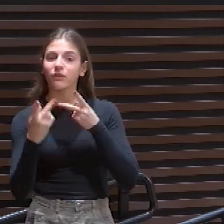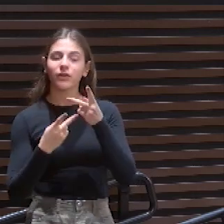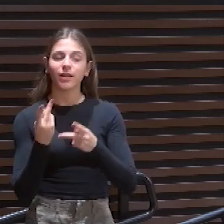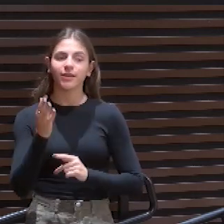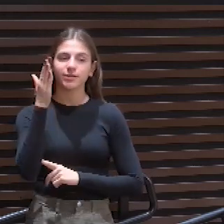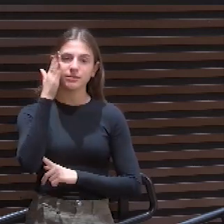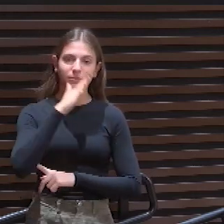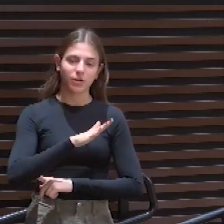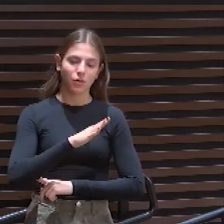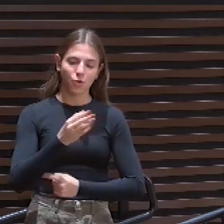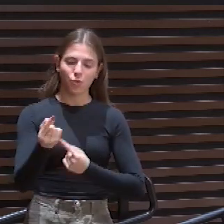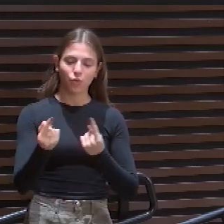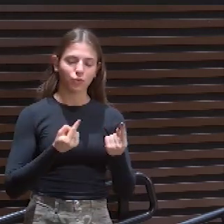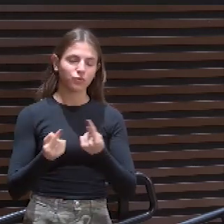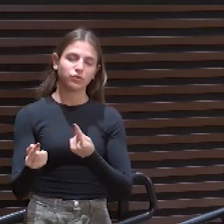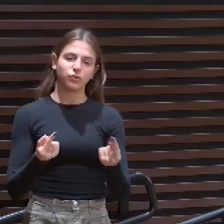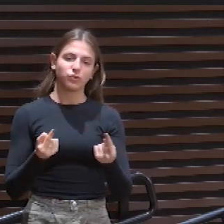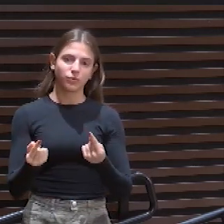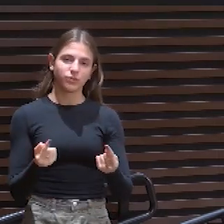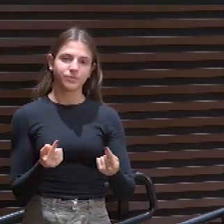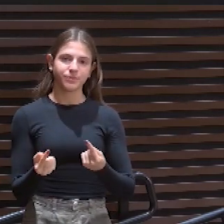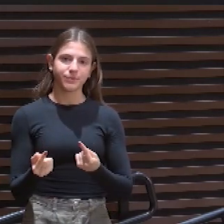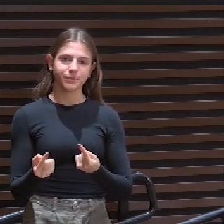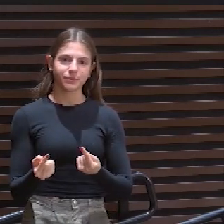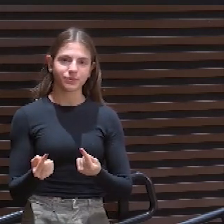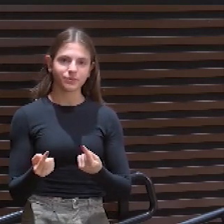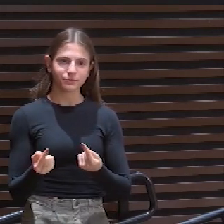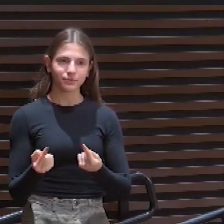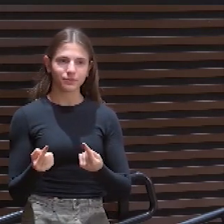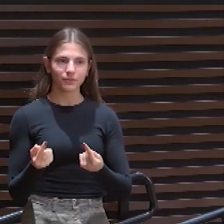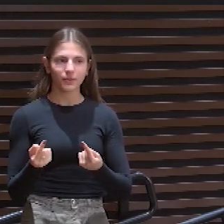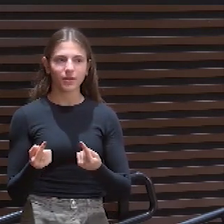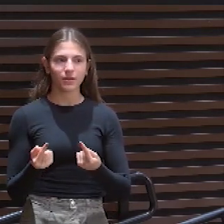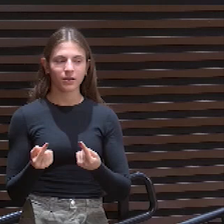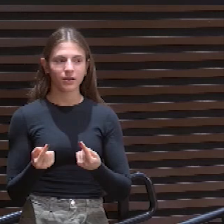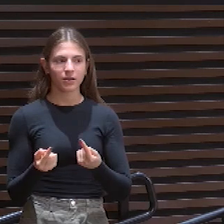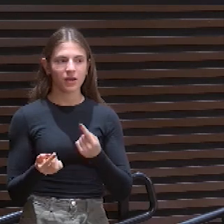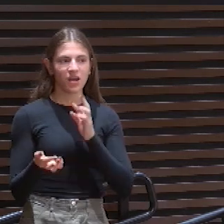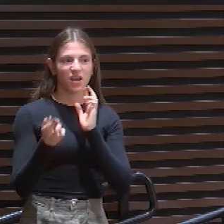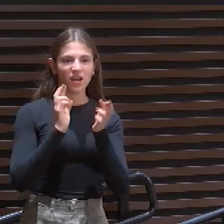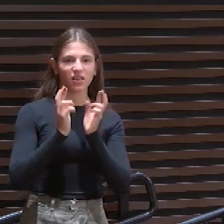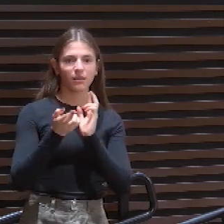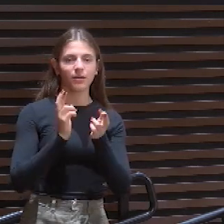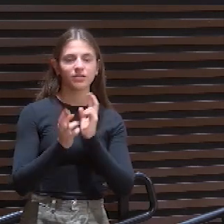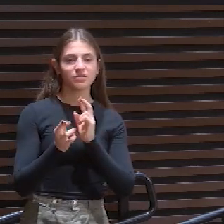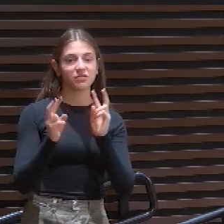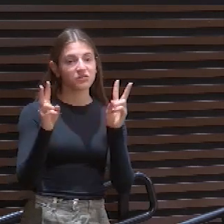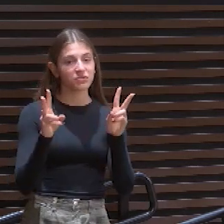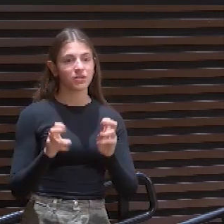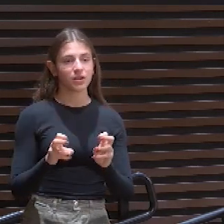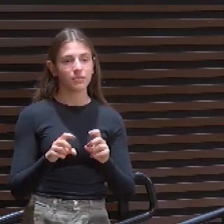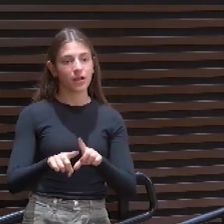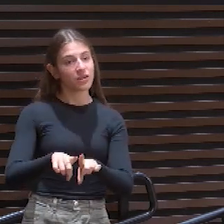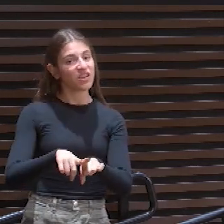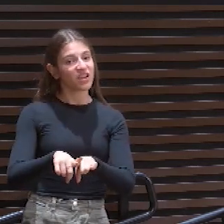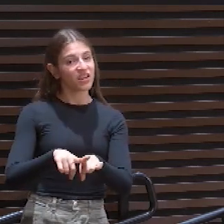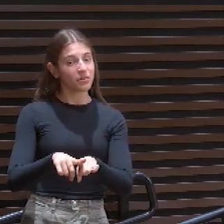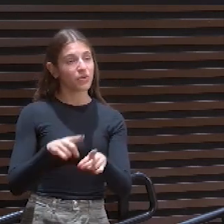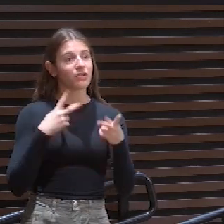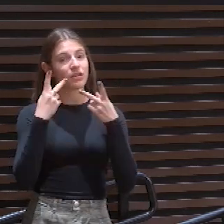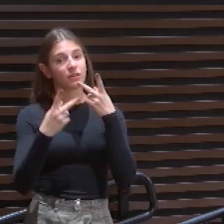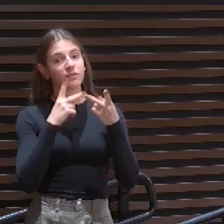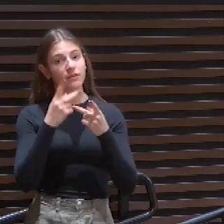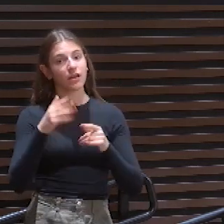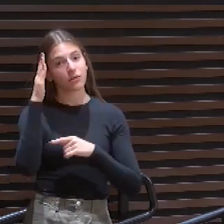mal uns dos outros. A reprovação em questão é a respeito de irmãos que dizem